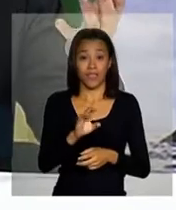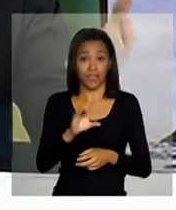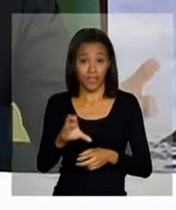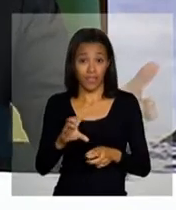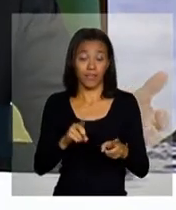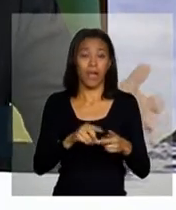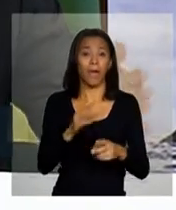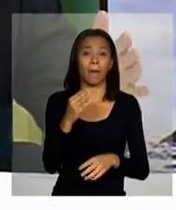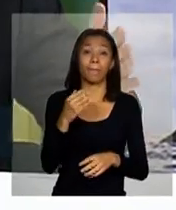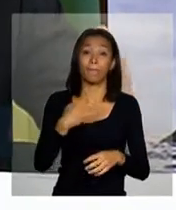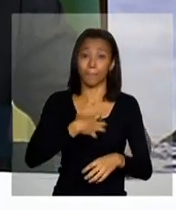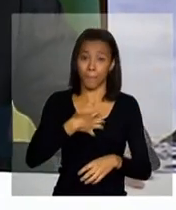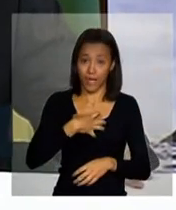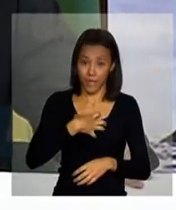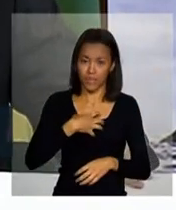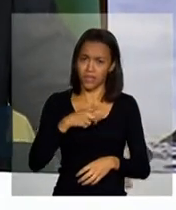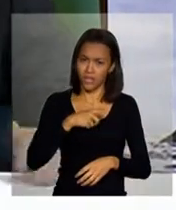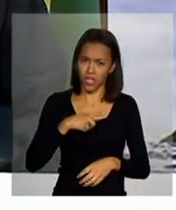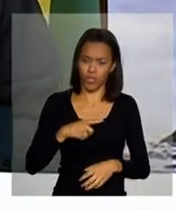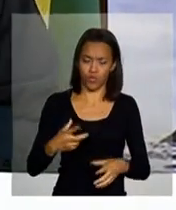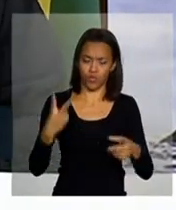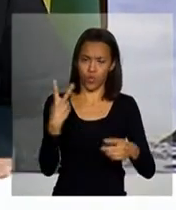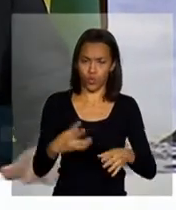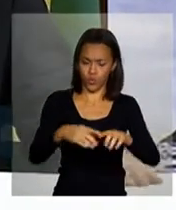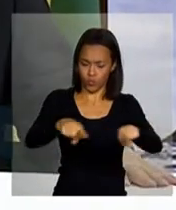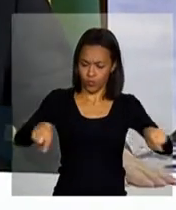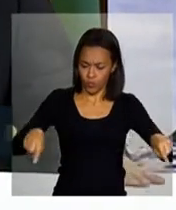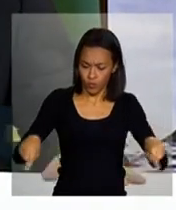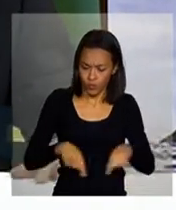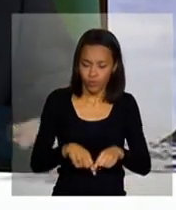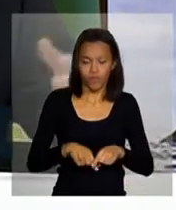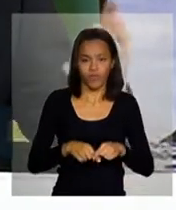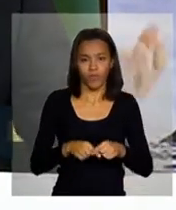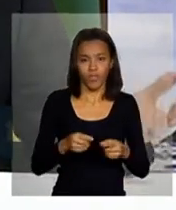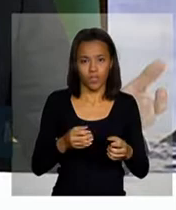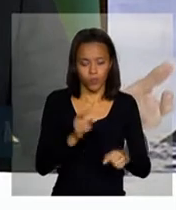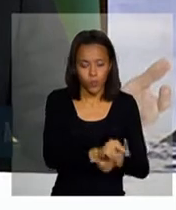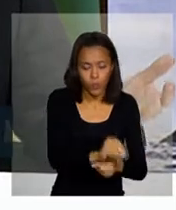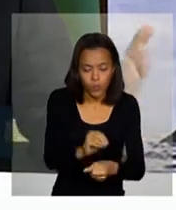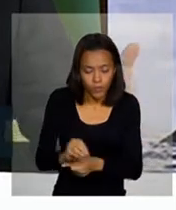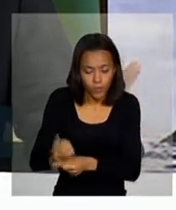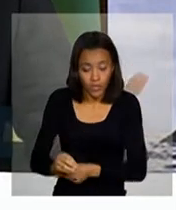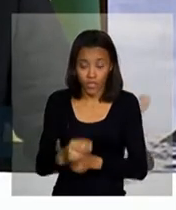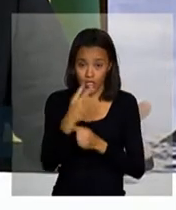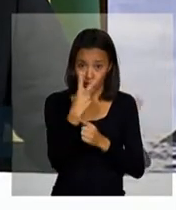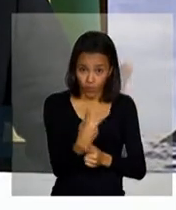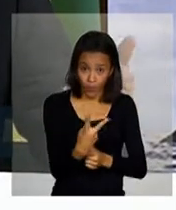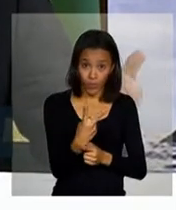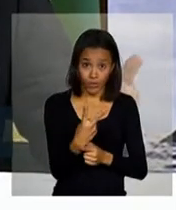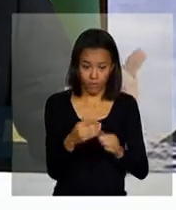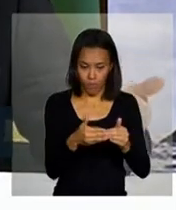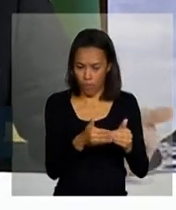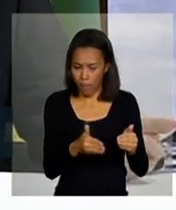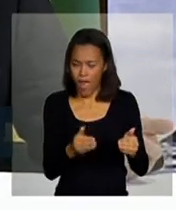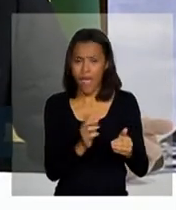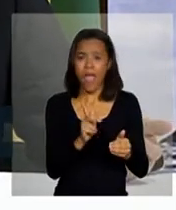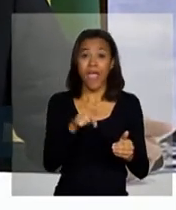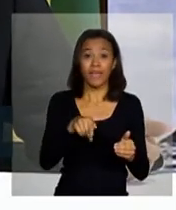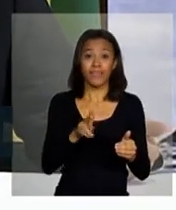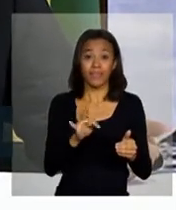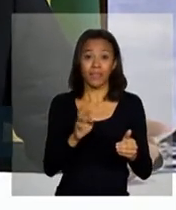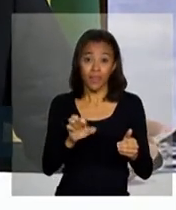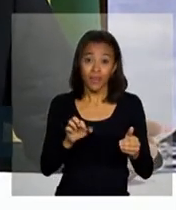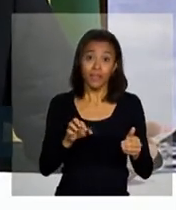temos 2 reservatórios de 100 hectares plantados com fruta de conde. Nesses 2 hectares, nós vamos botar peixe, desde que tenha financiamento do